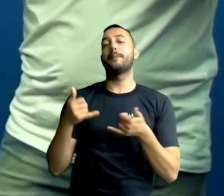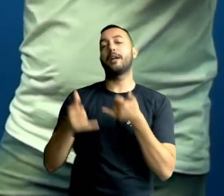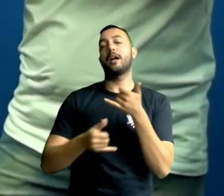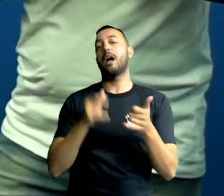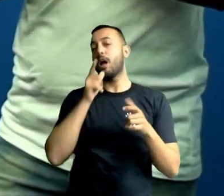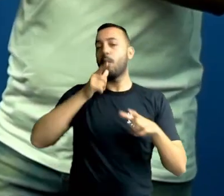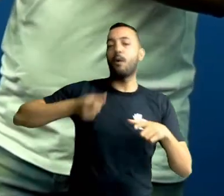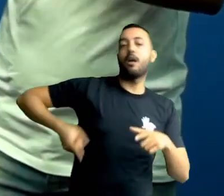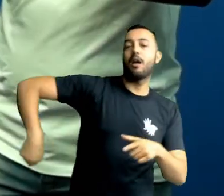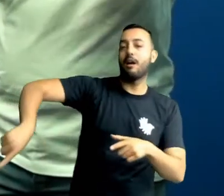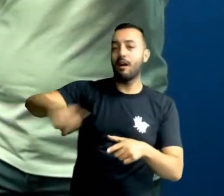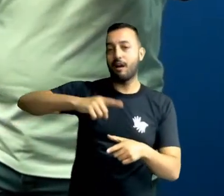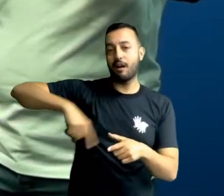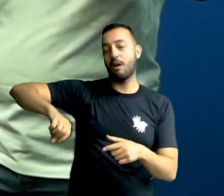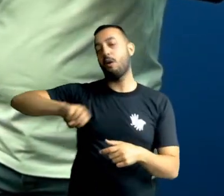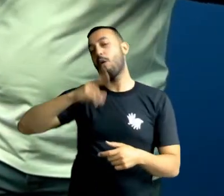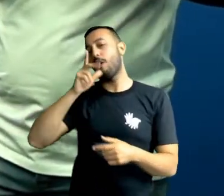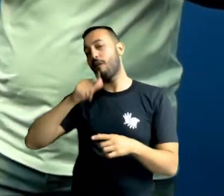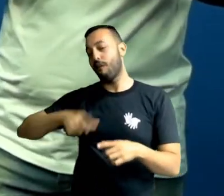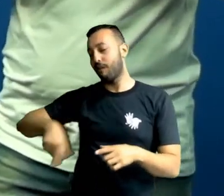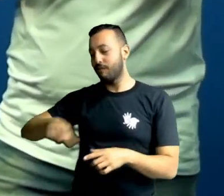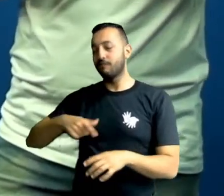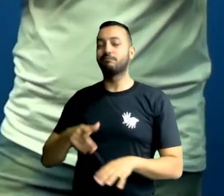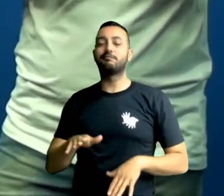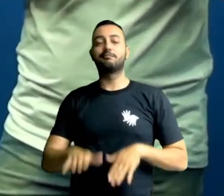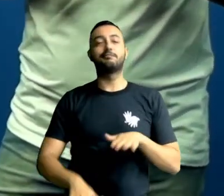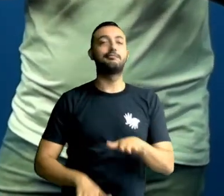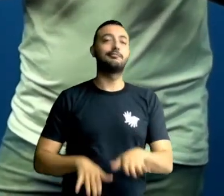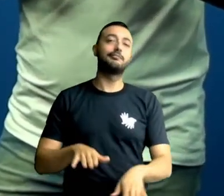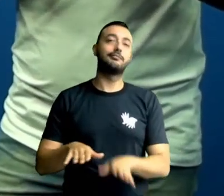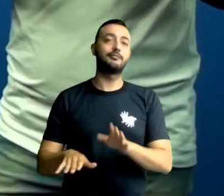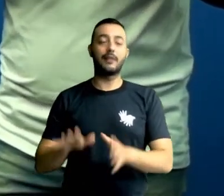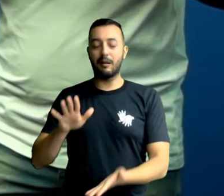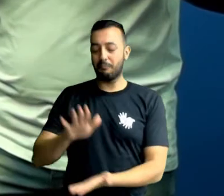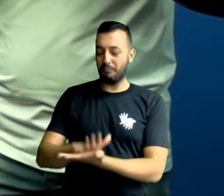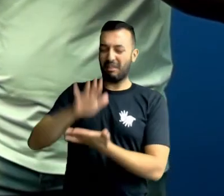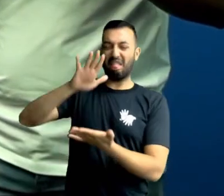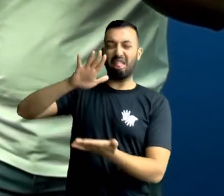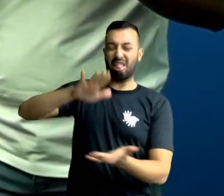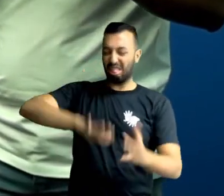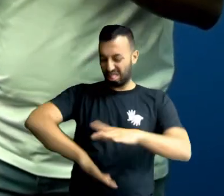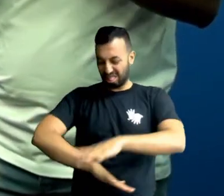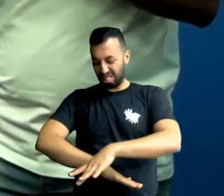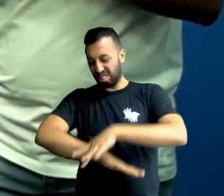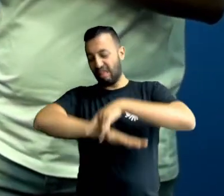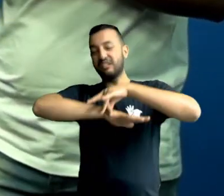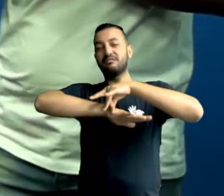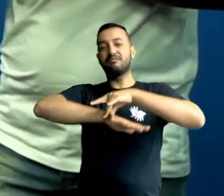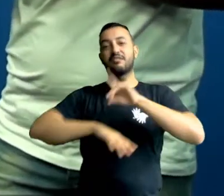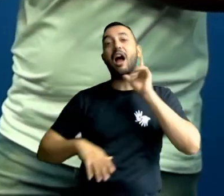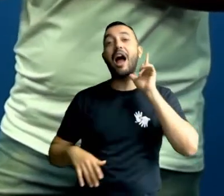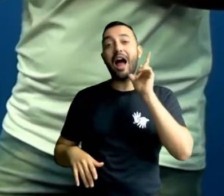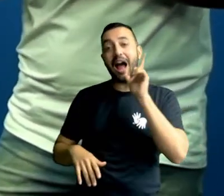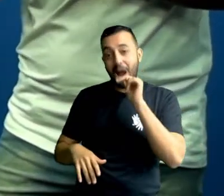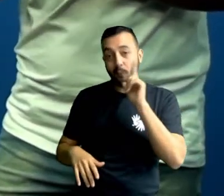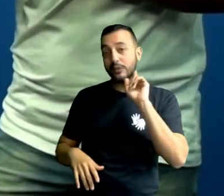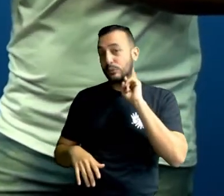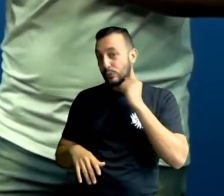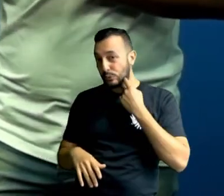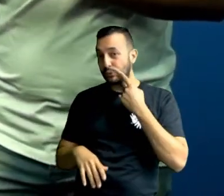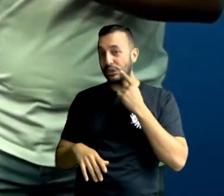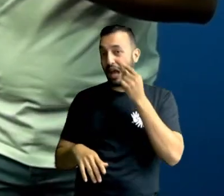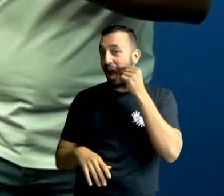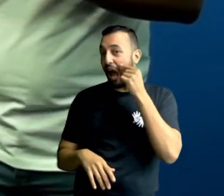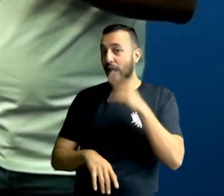um lago, então precisou andar por aquela poça d'água porque estava chovendo, a rua alagou. Então você entrou em contato com água contaminada com a